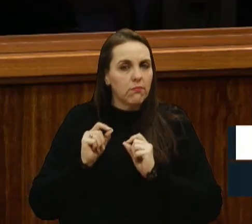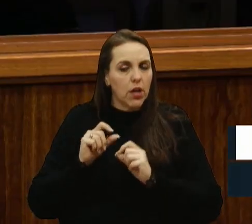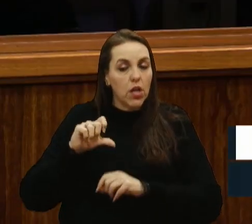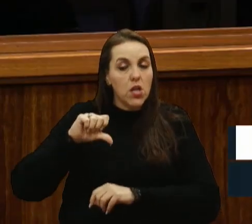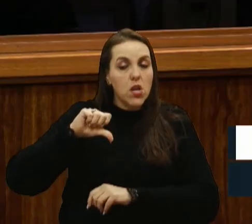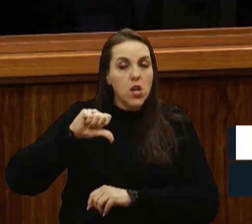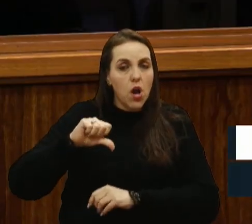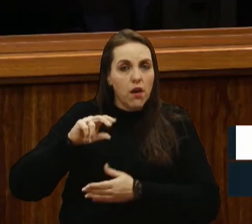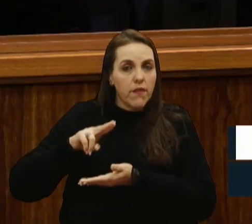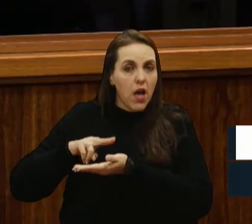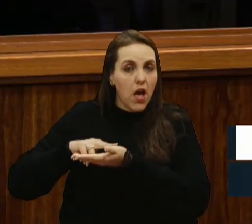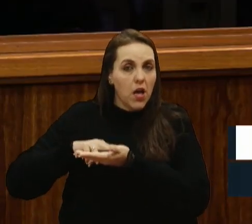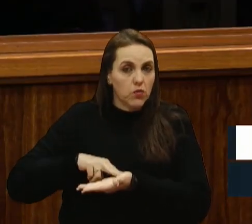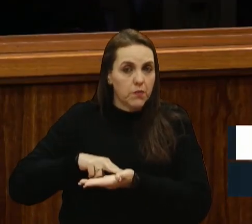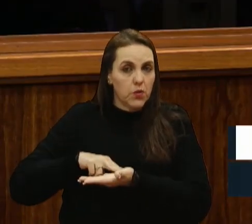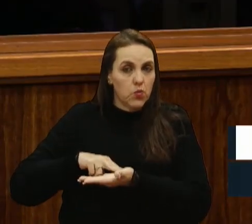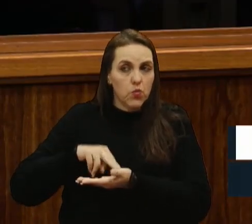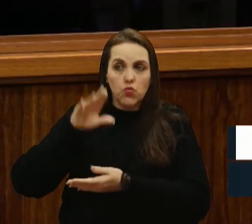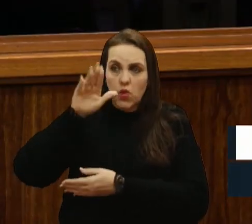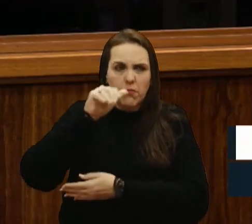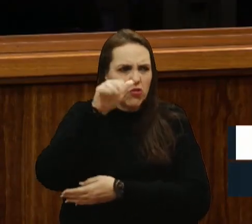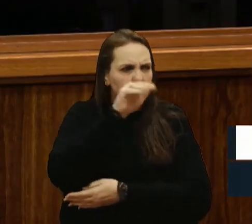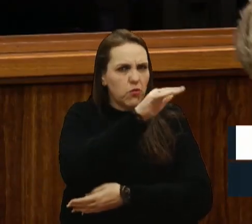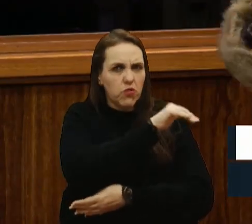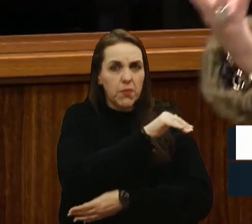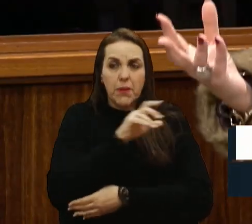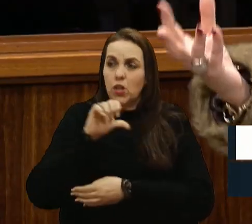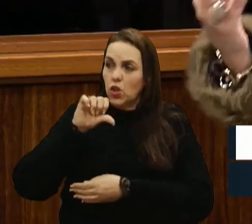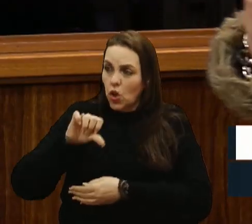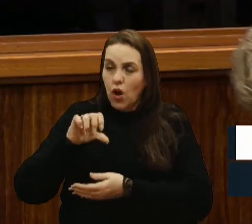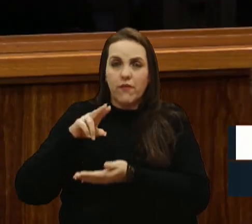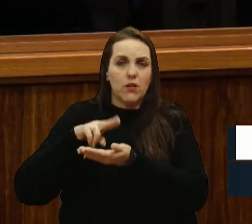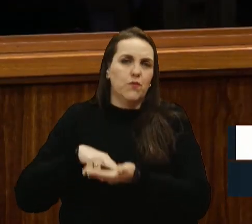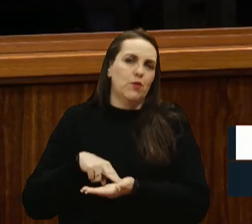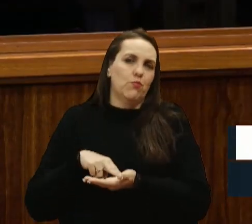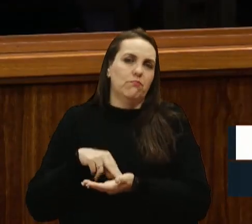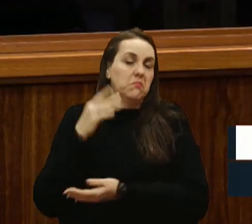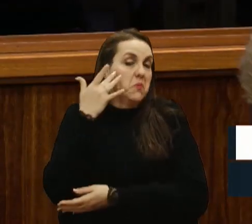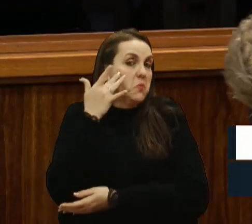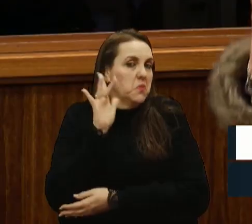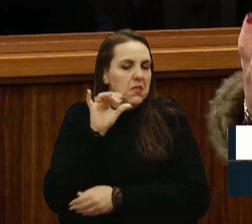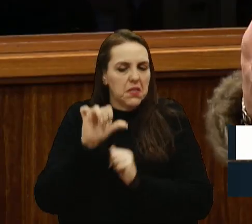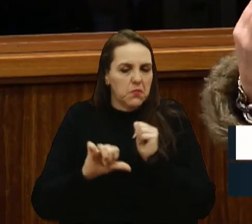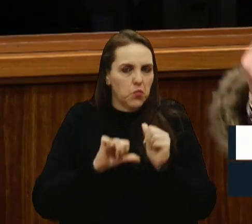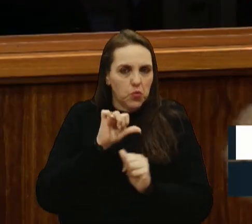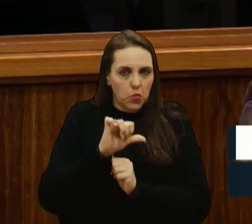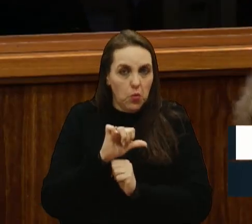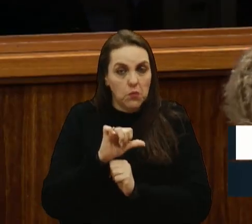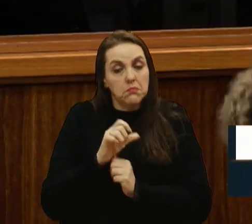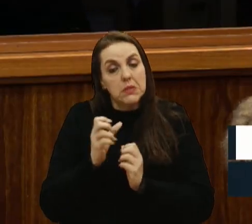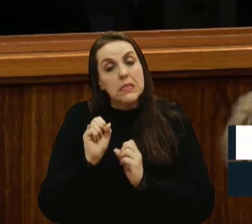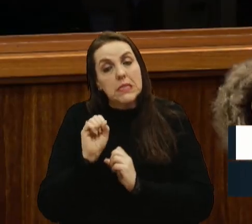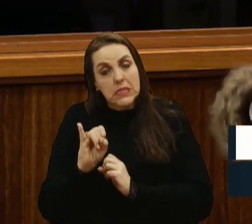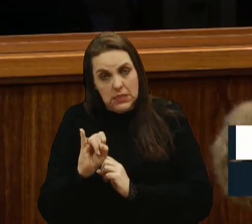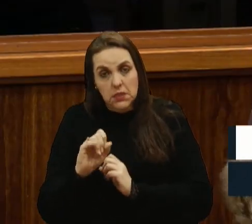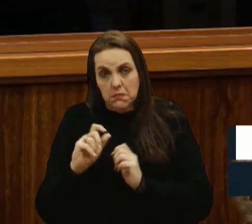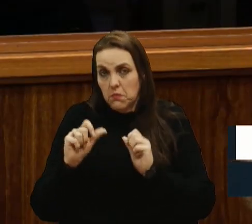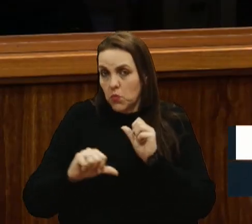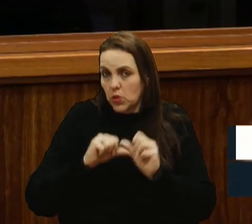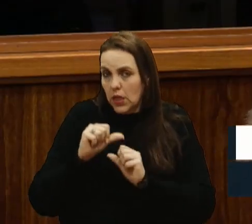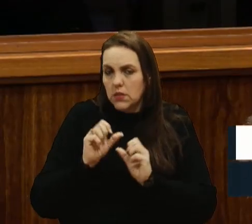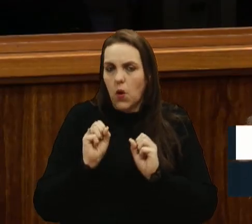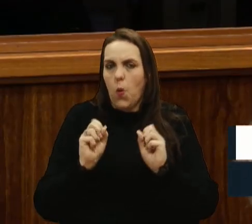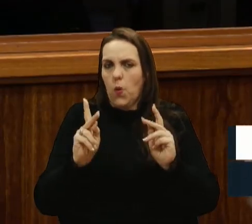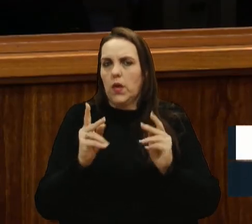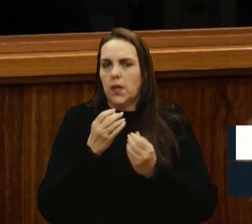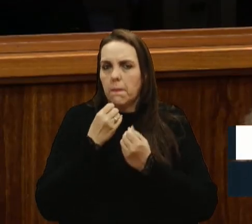tinham assumidos dos que foram chamados. Eu não sei se isso mudou, e se mudou, que bom, mas qual